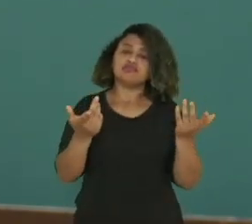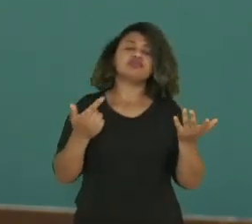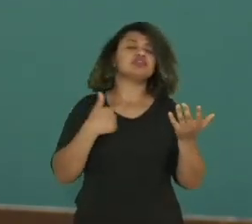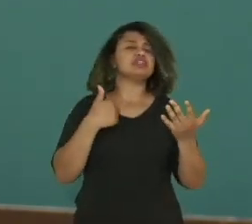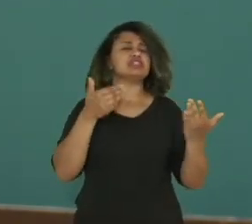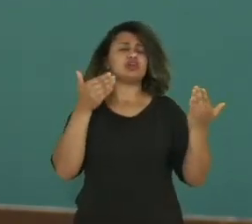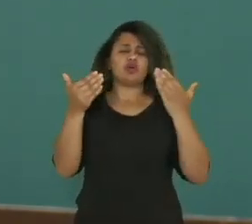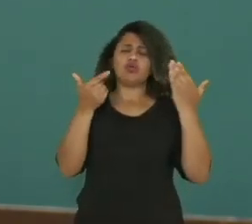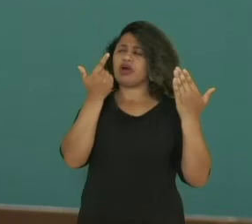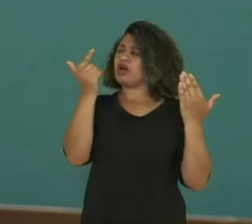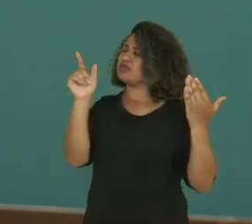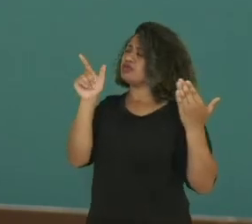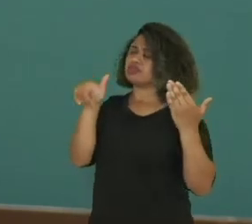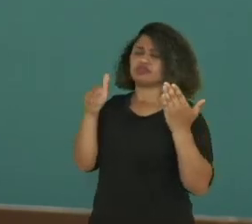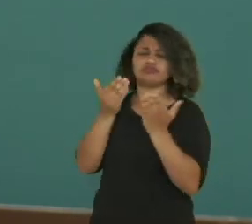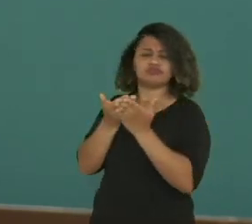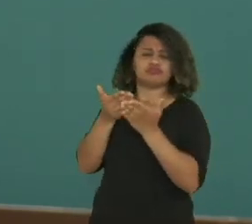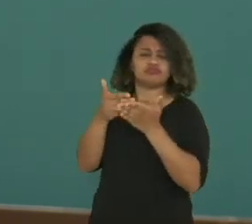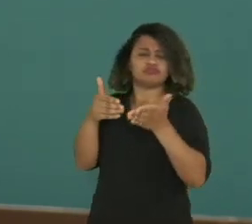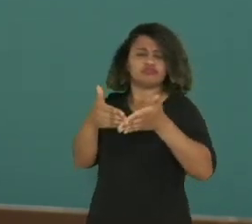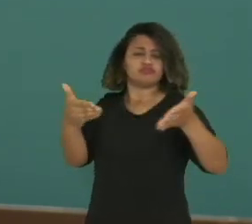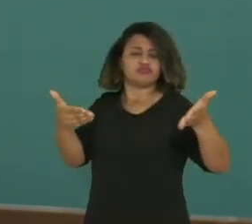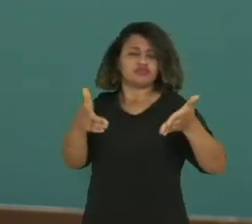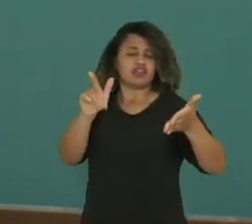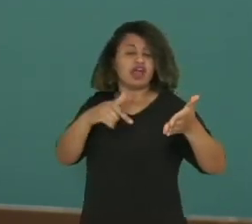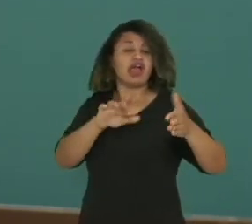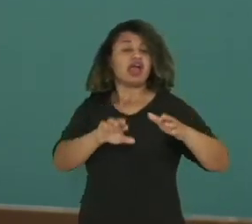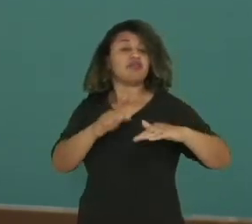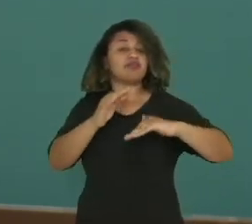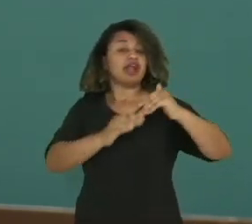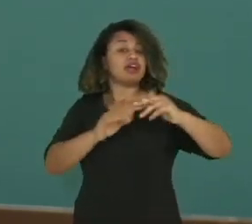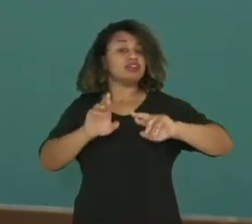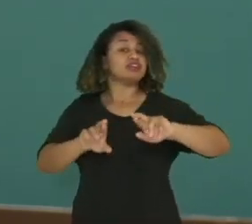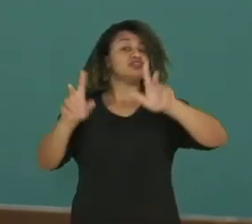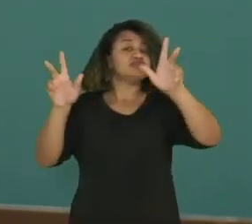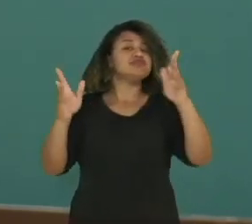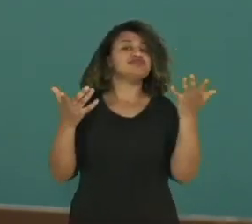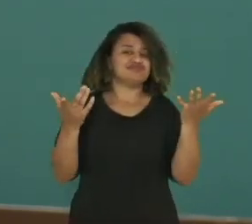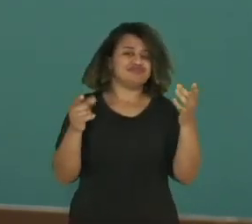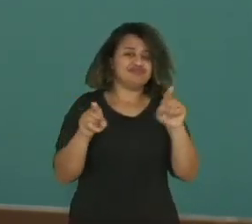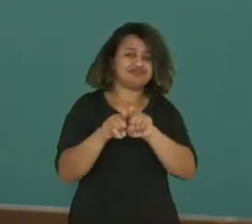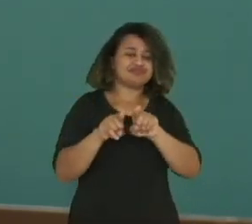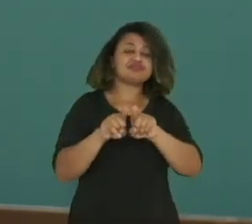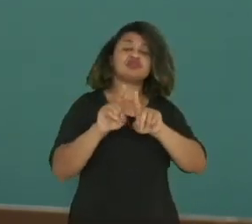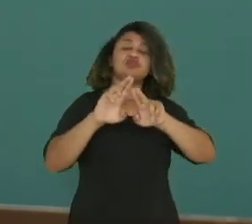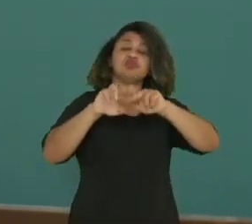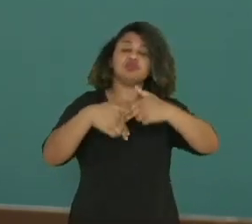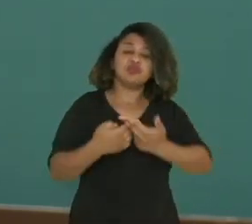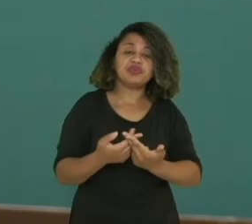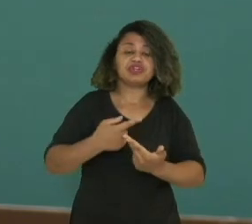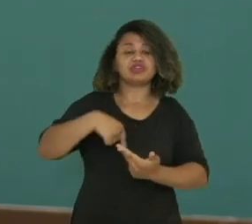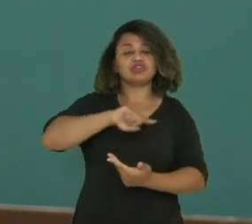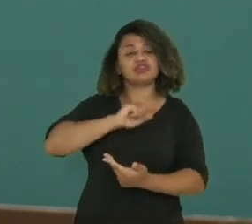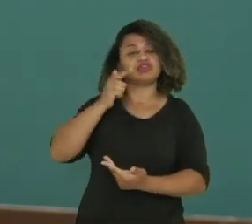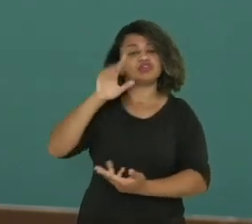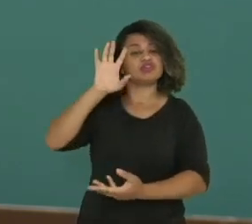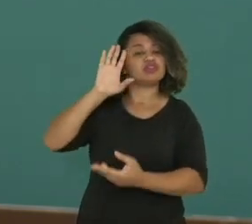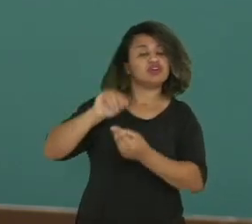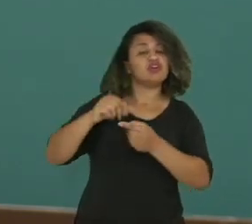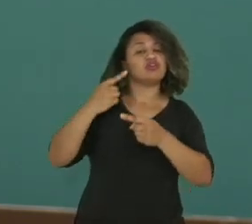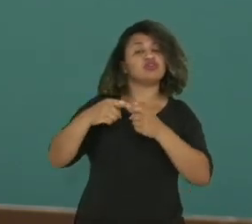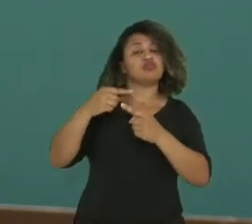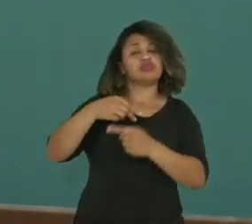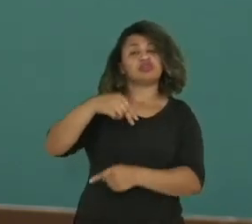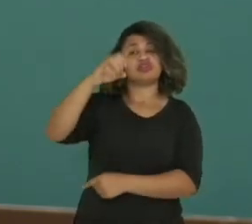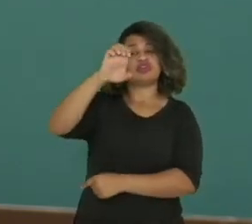com as outras que a gente estudou, são atividades diferentes também. É isso que nos leva a entender por que o Nordeste